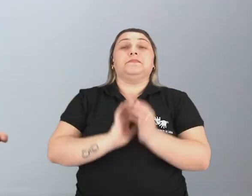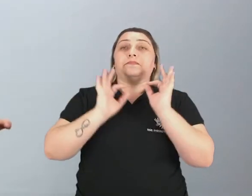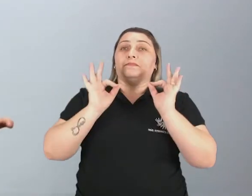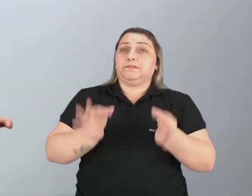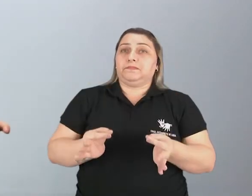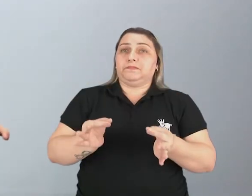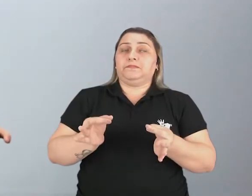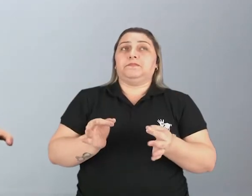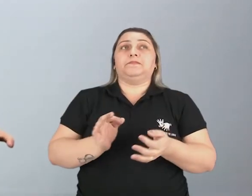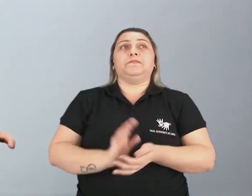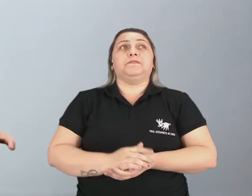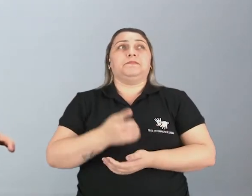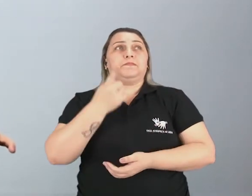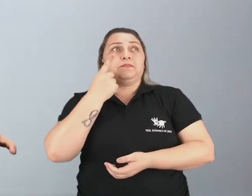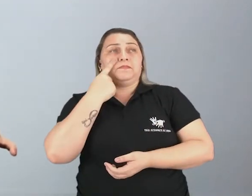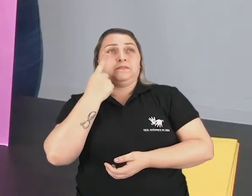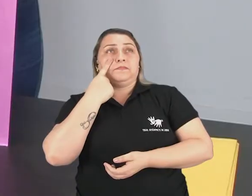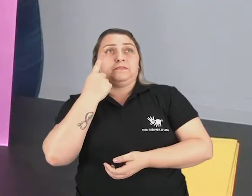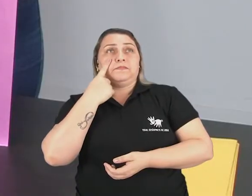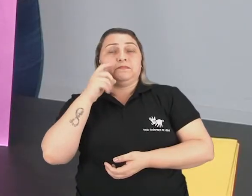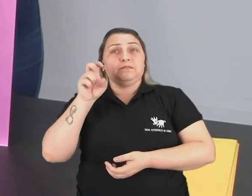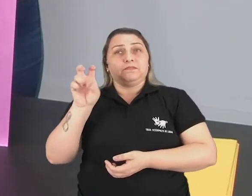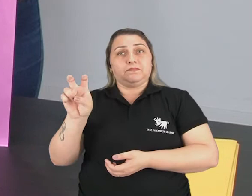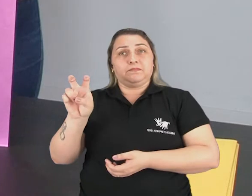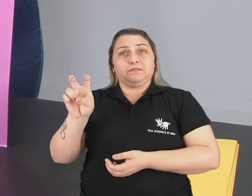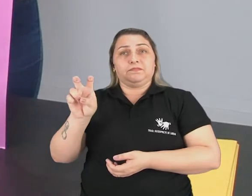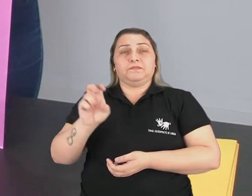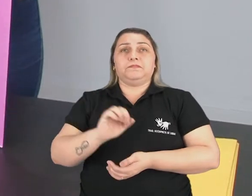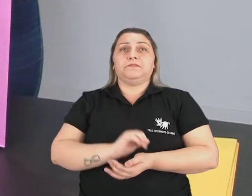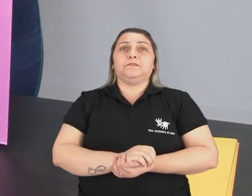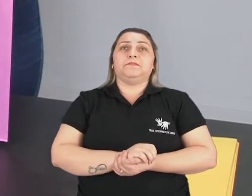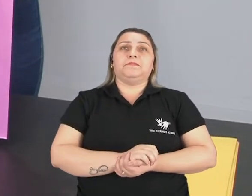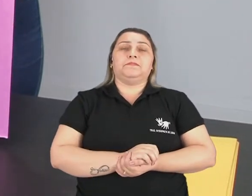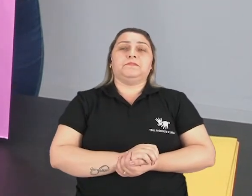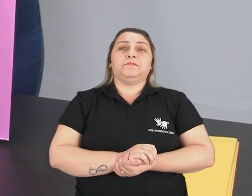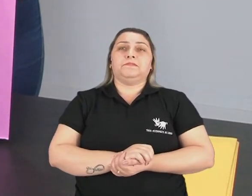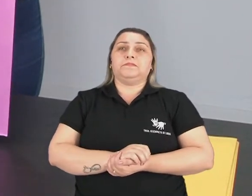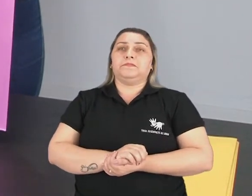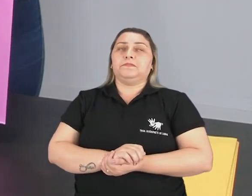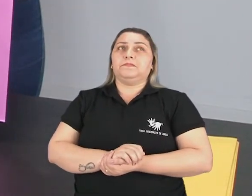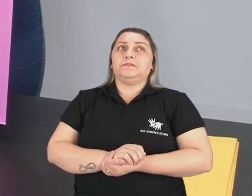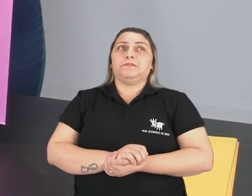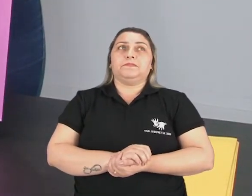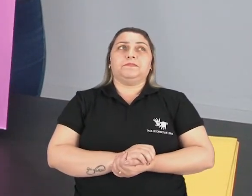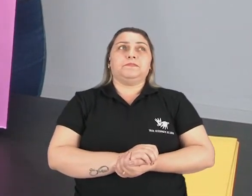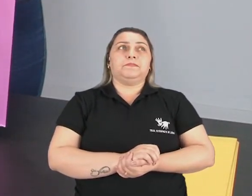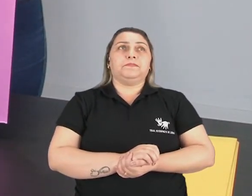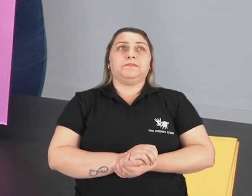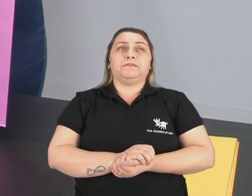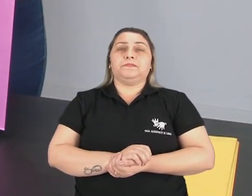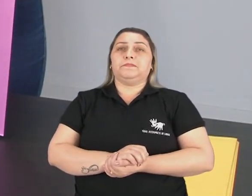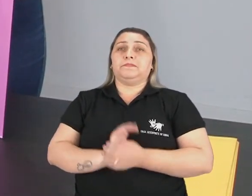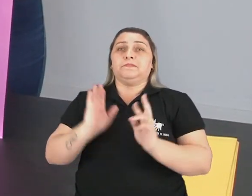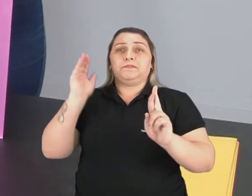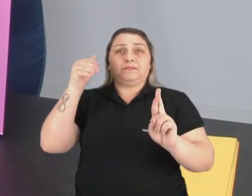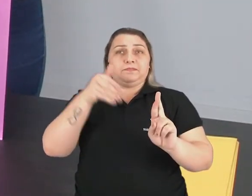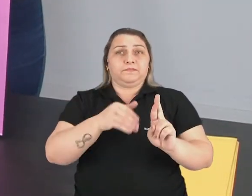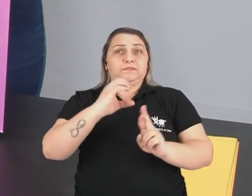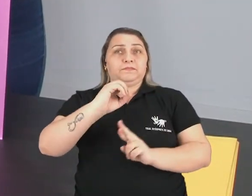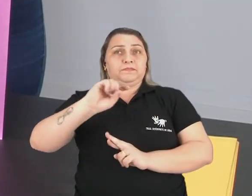Certinho? Olha só. 5 partes, né? Então, cada parte